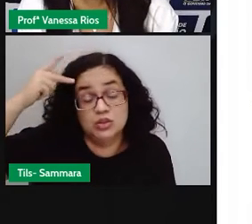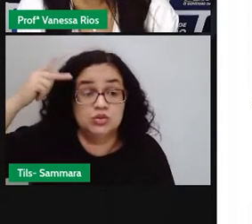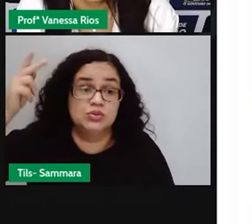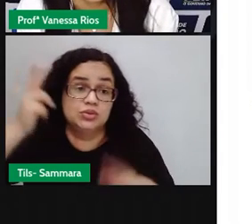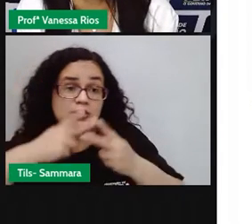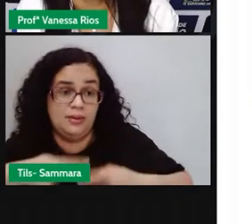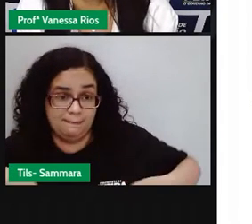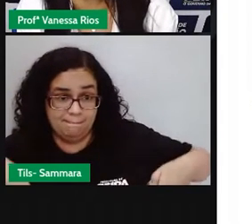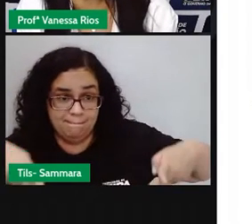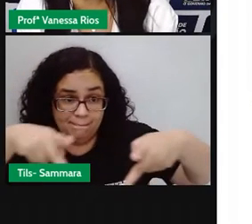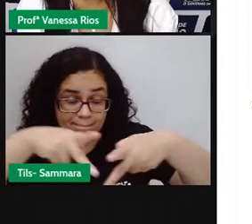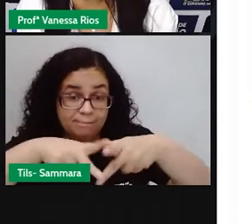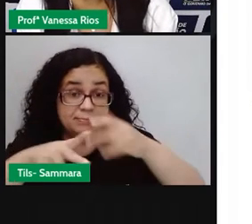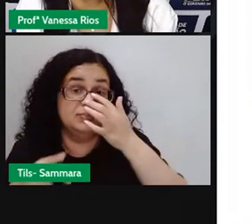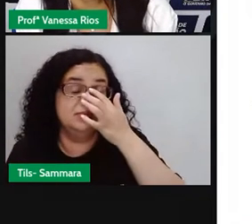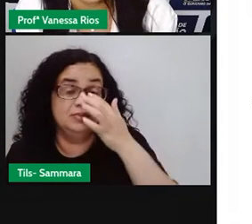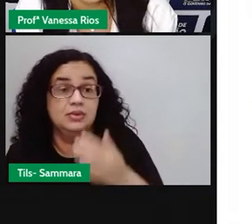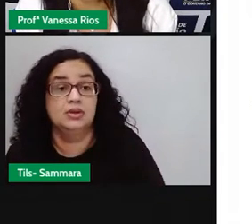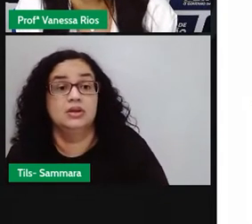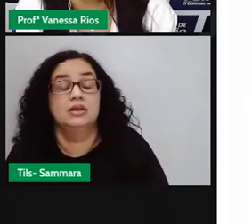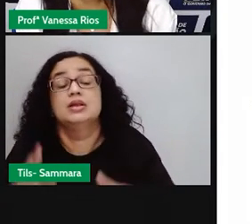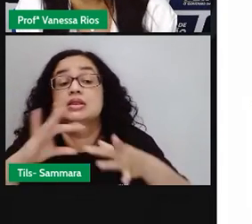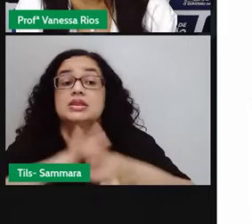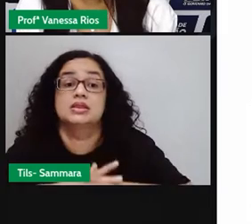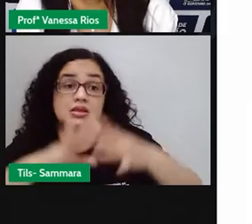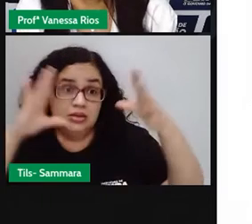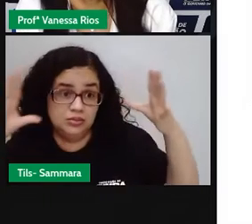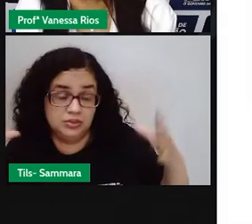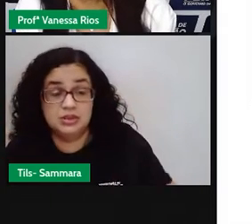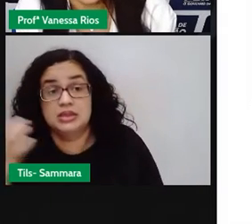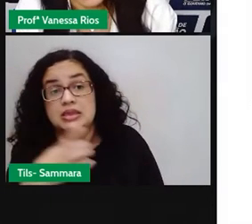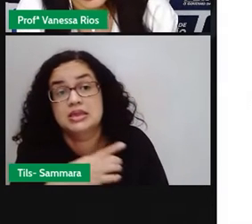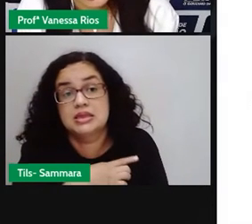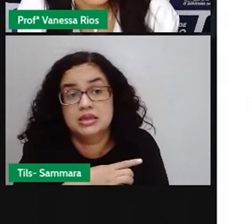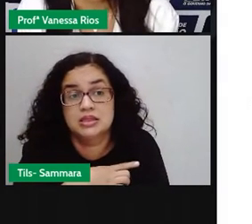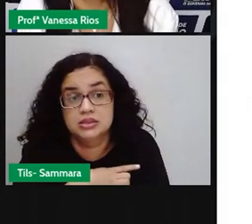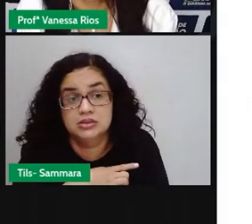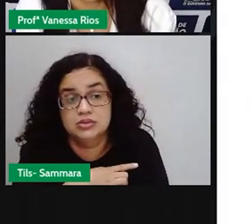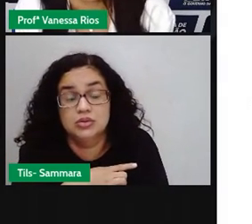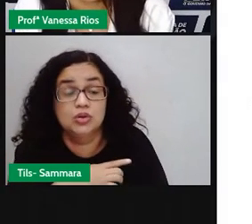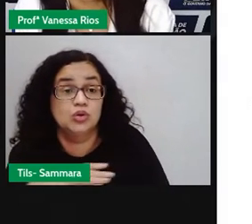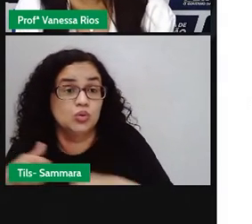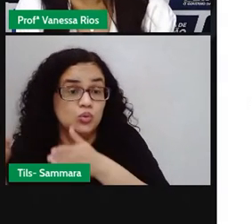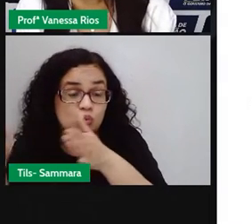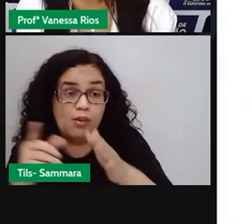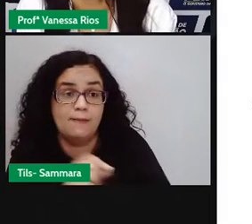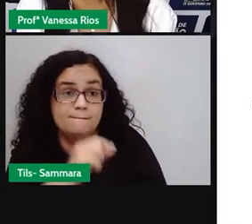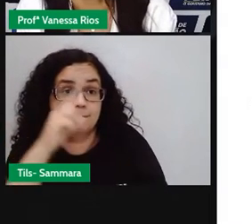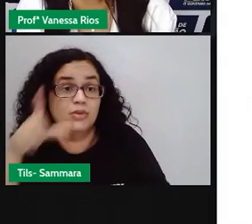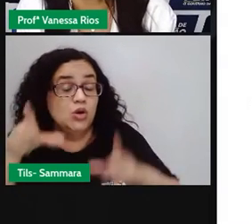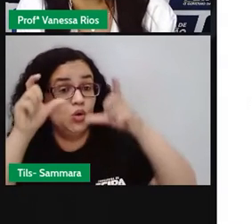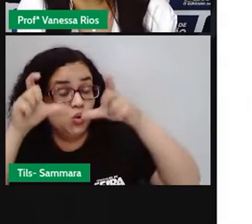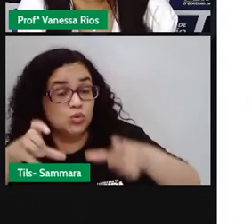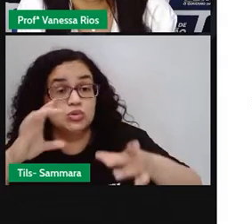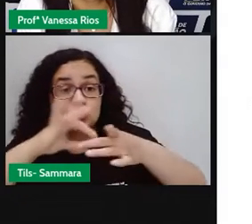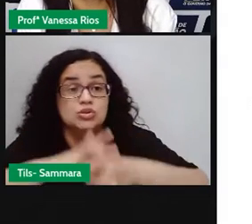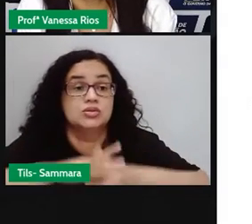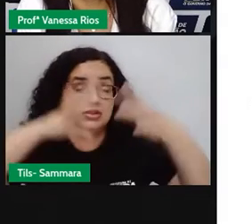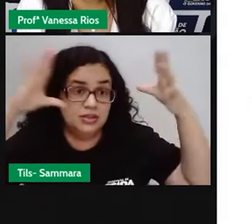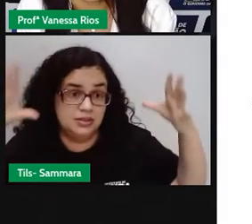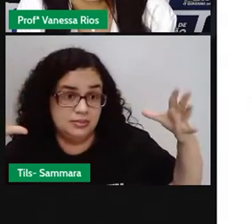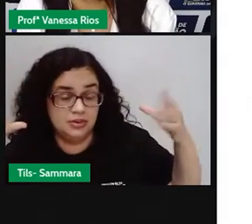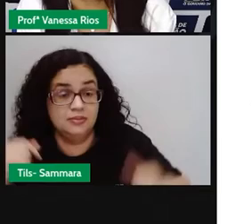povo. É a democracia que se tem como atuante, né, no geral, onde a democracia